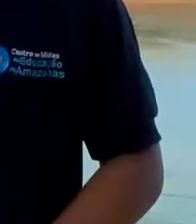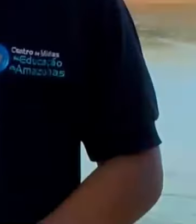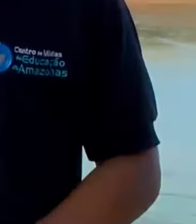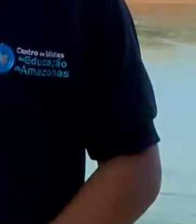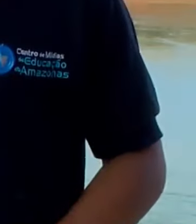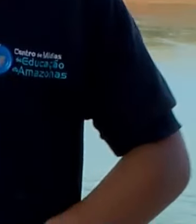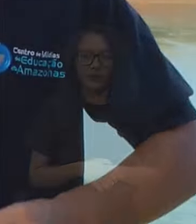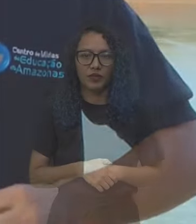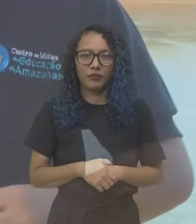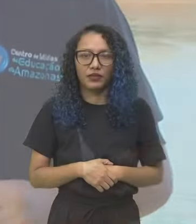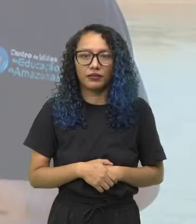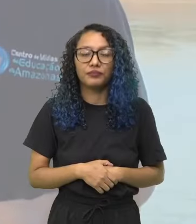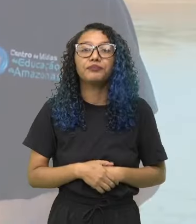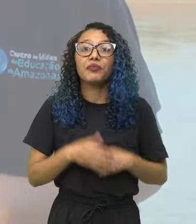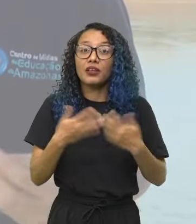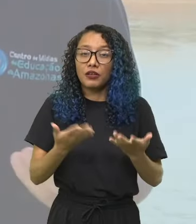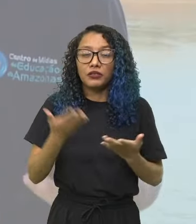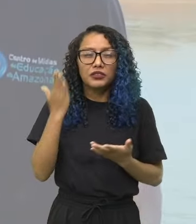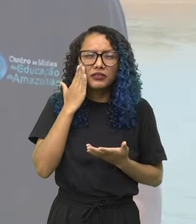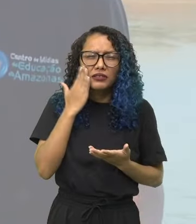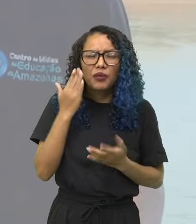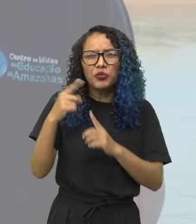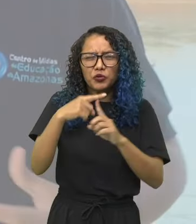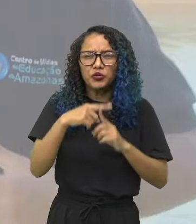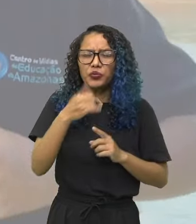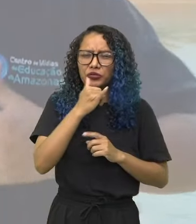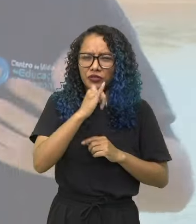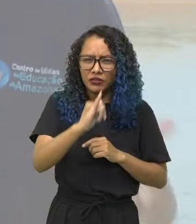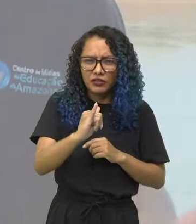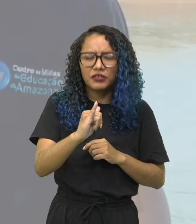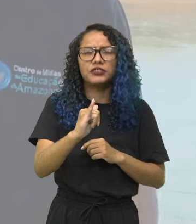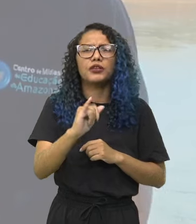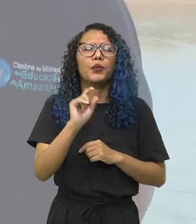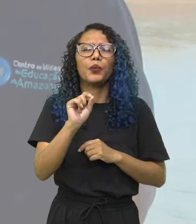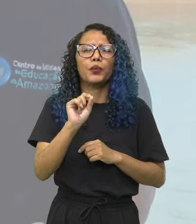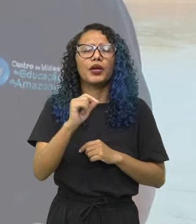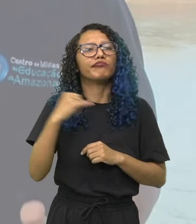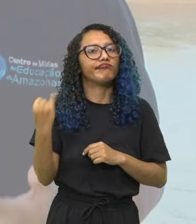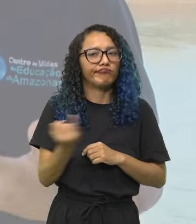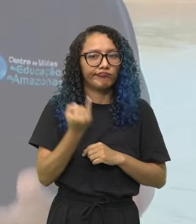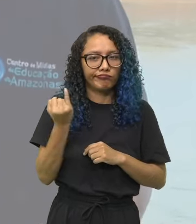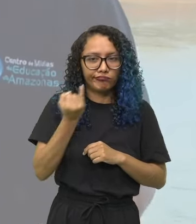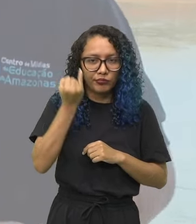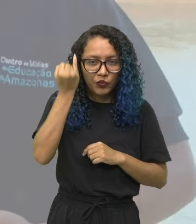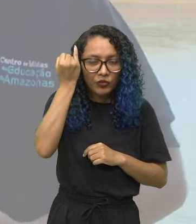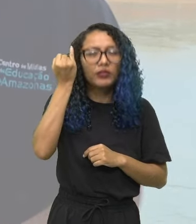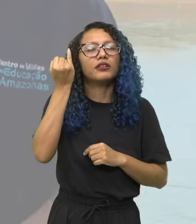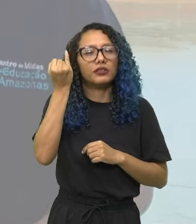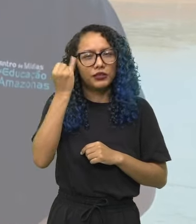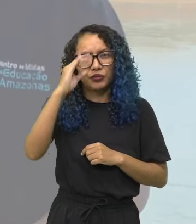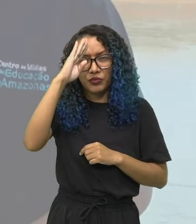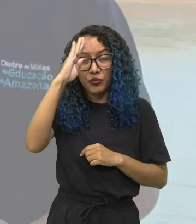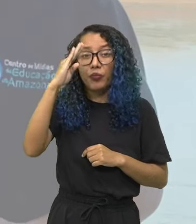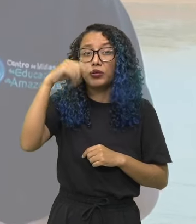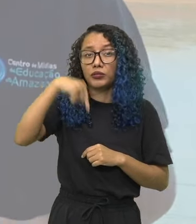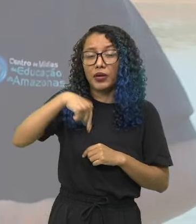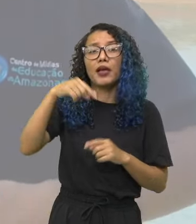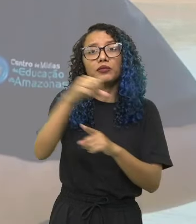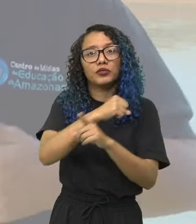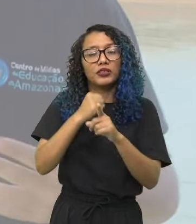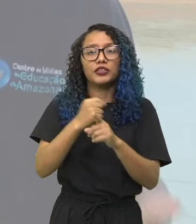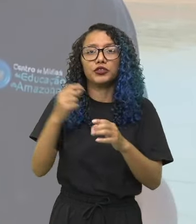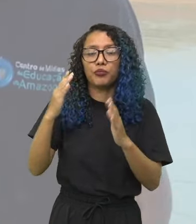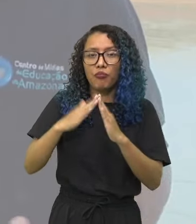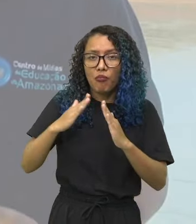Muito bem, pessoal, nós sabemos que as fontes de energia, elas são importantes, principalmente para as sociedades urbanas, certo?